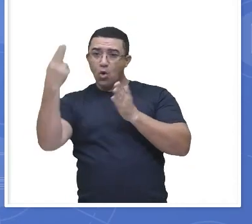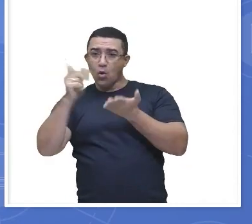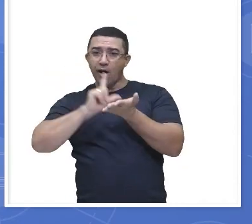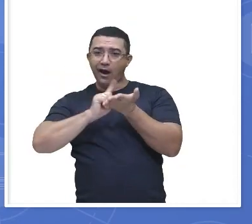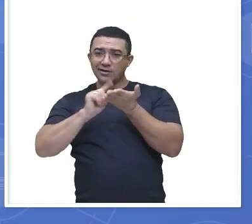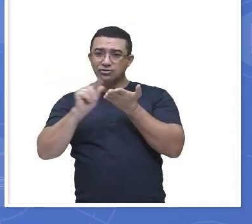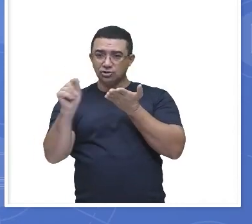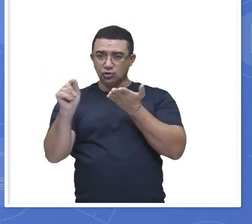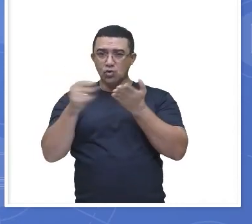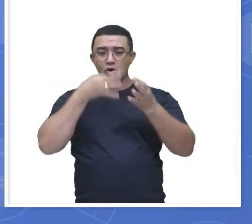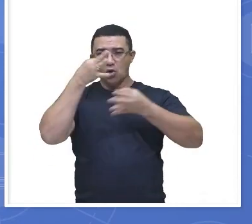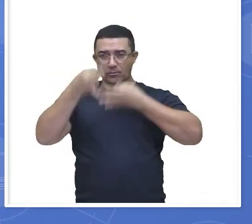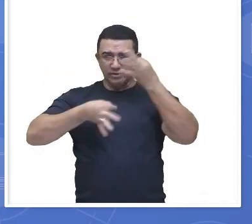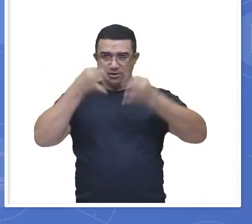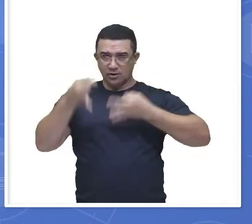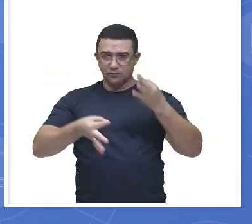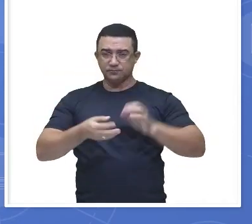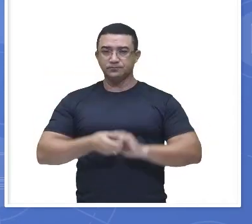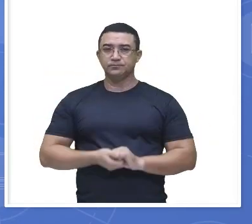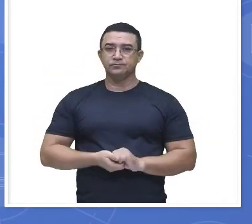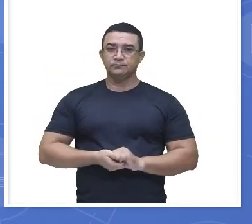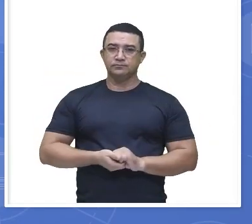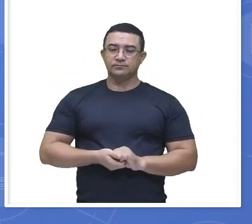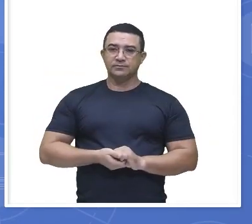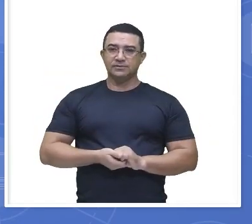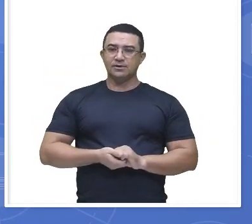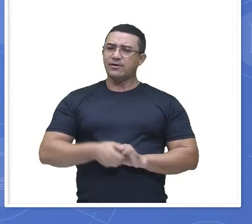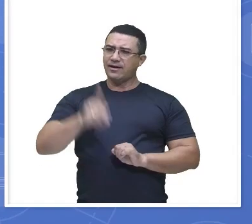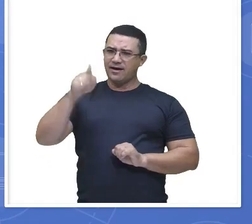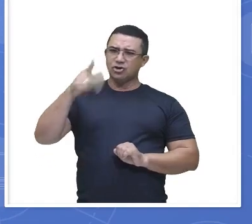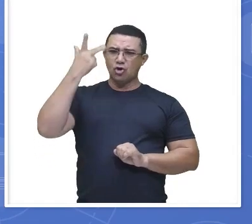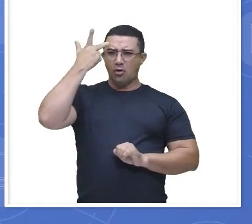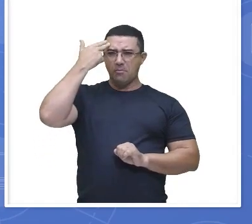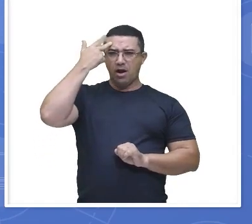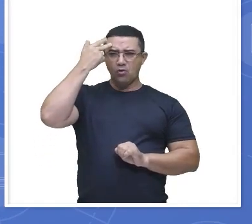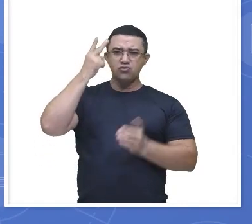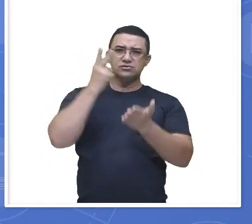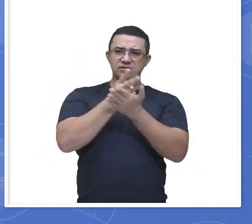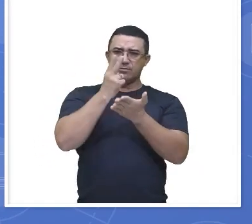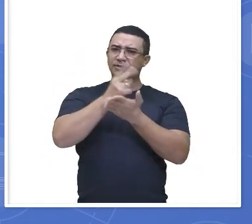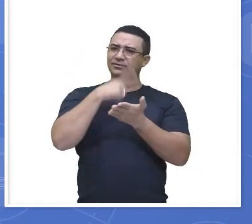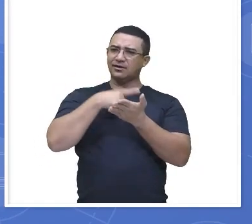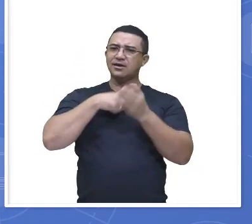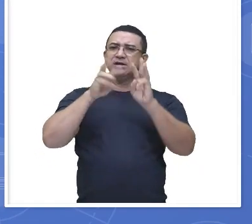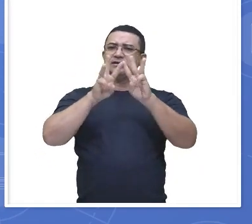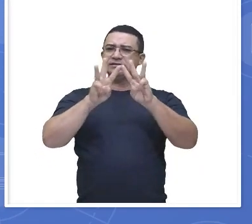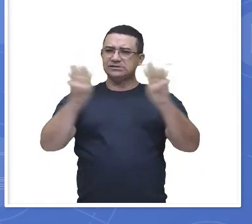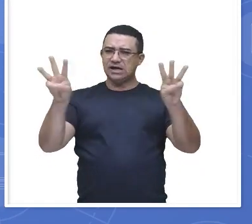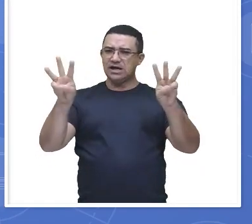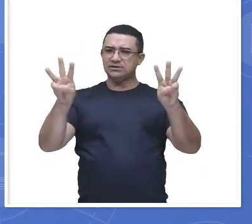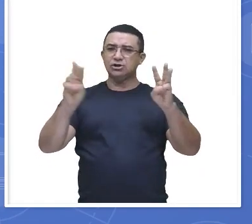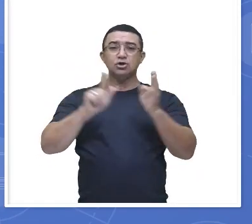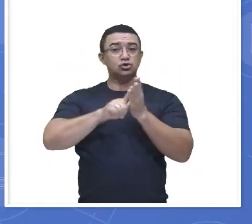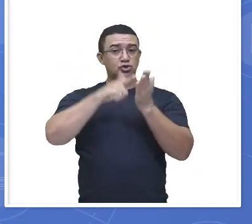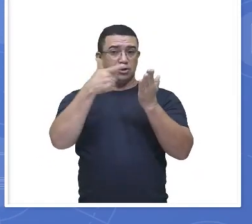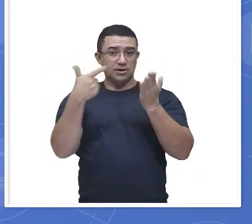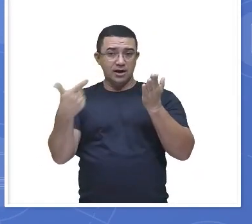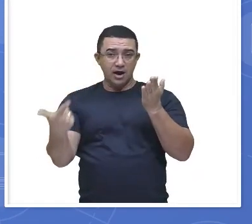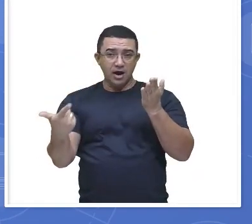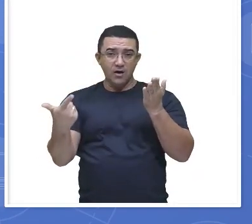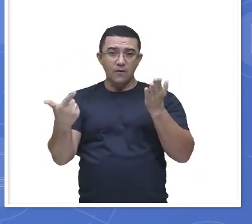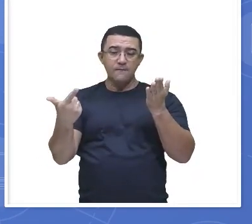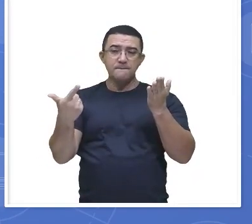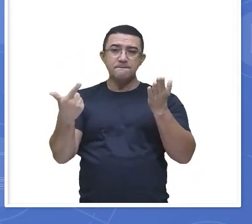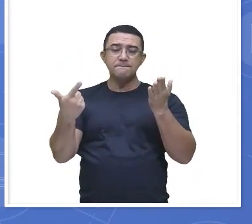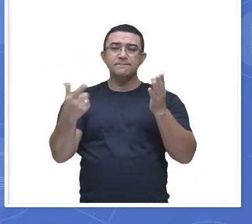Em geral, ele é muito comum e muito presente em sites de jornalísticos, né?